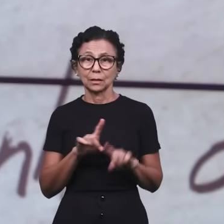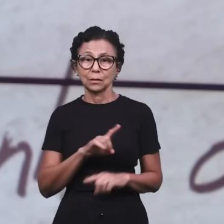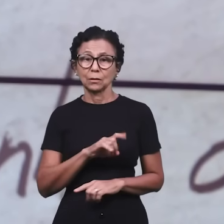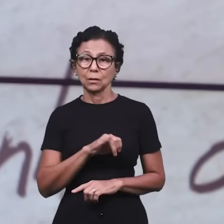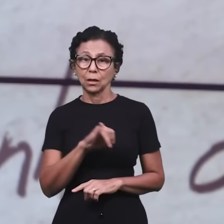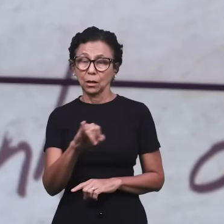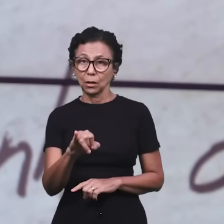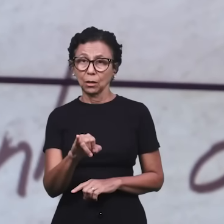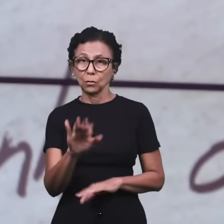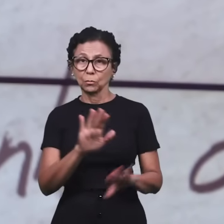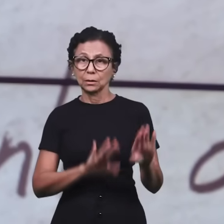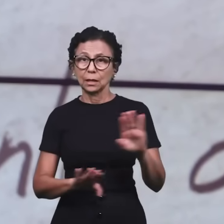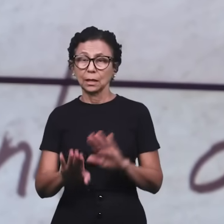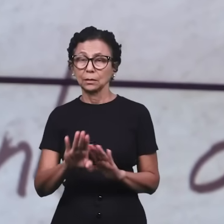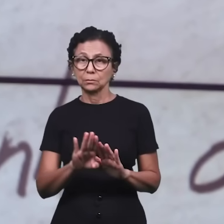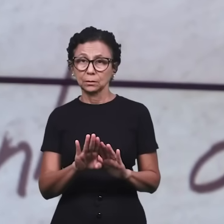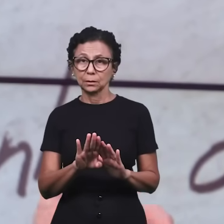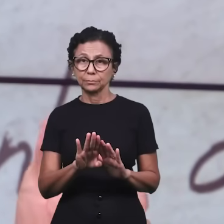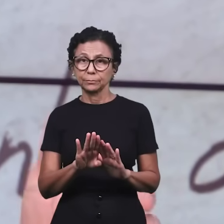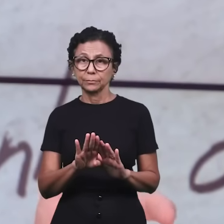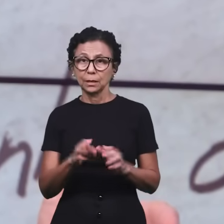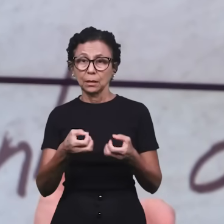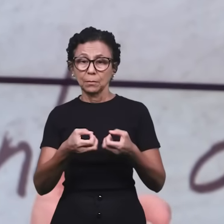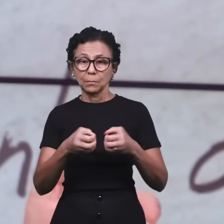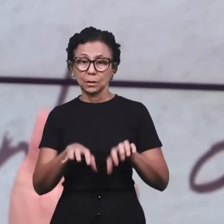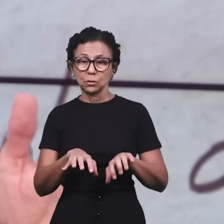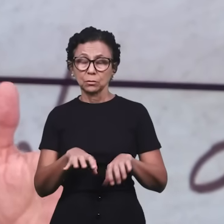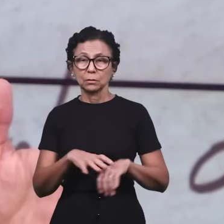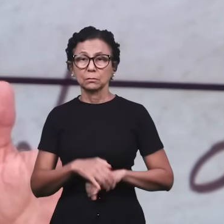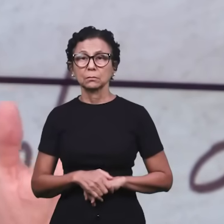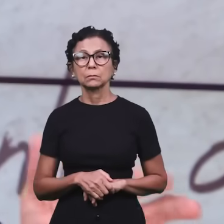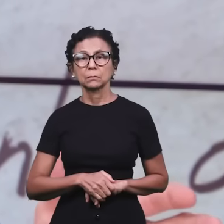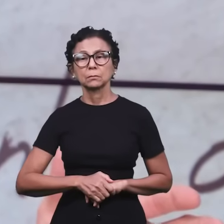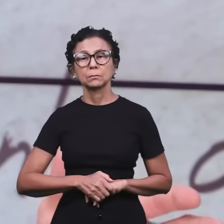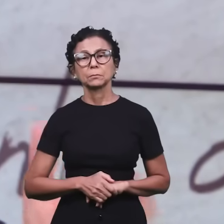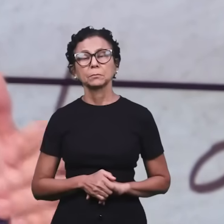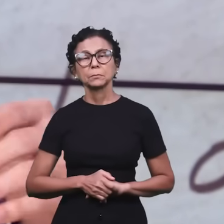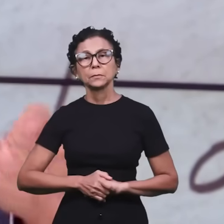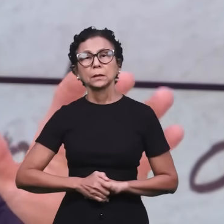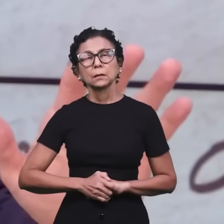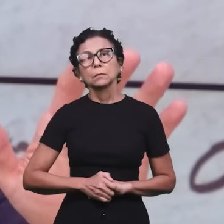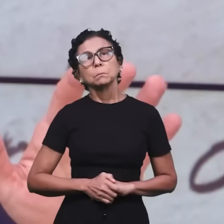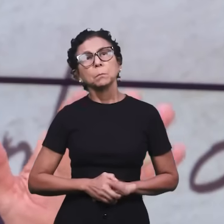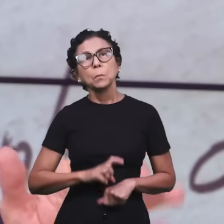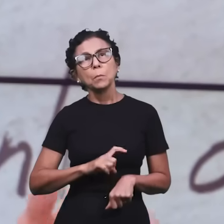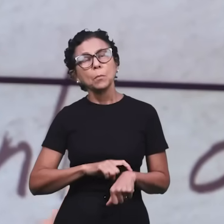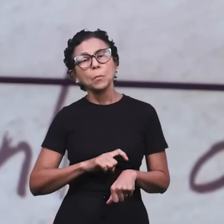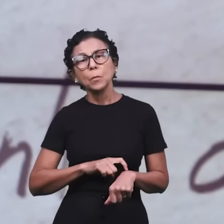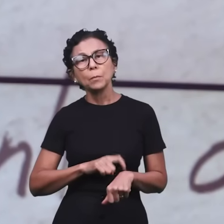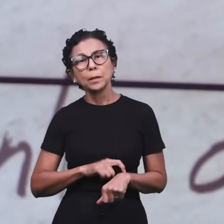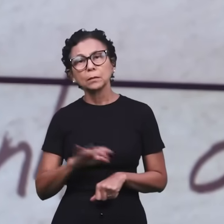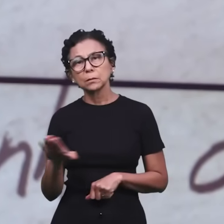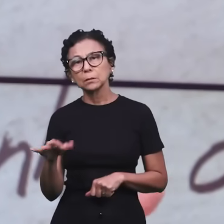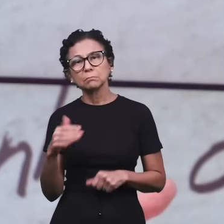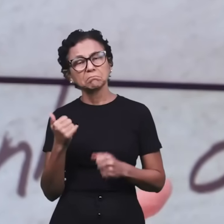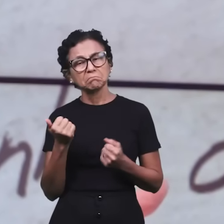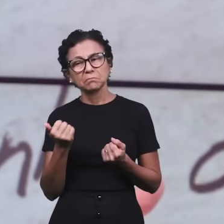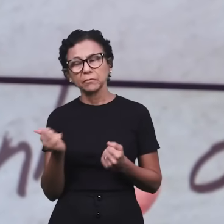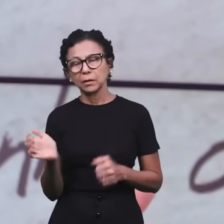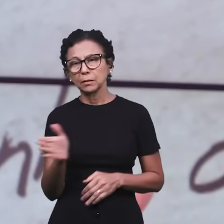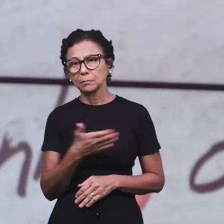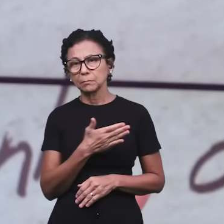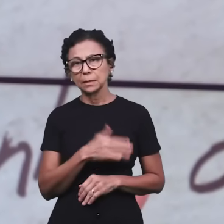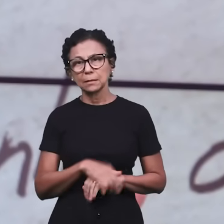consequências, porque é um momento que pode até passar e vai passar, é verdade. mas as causas